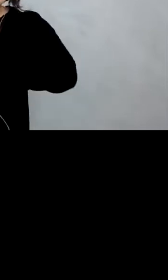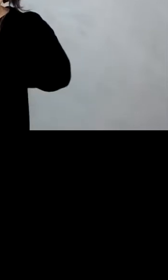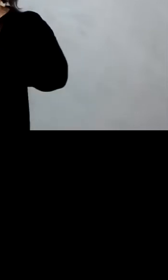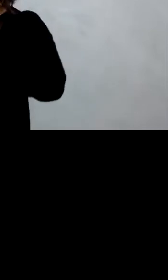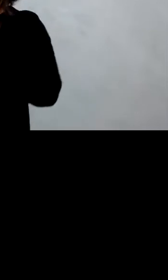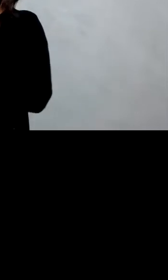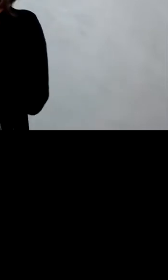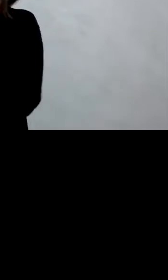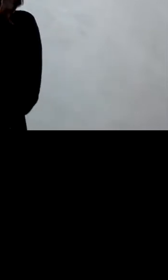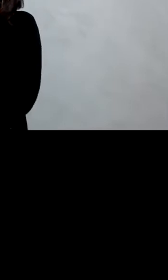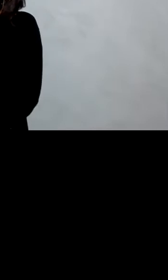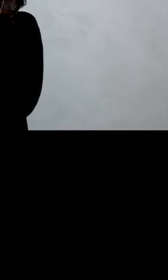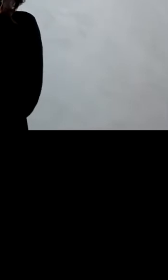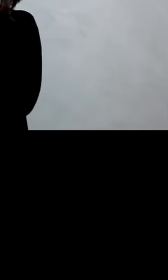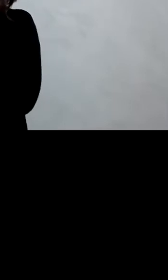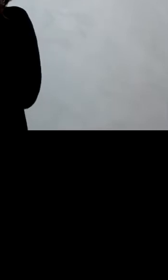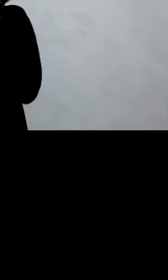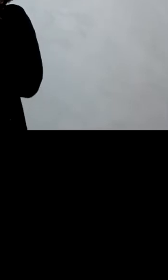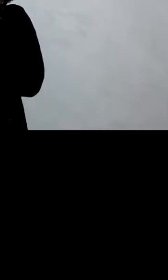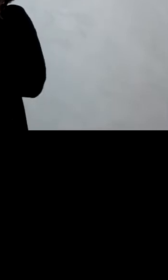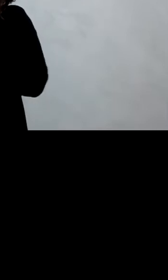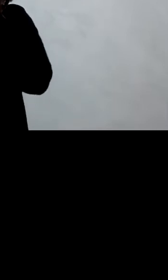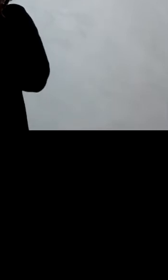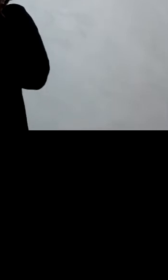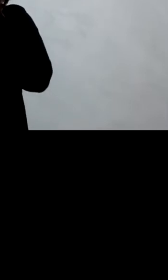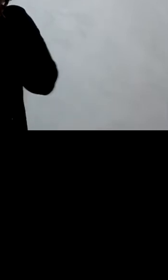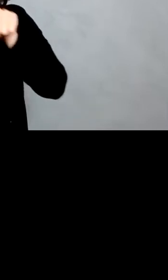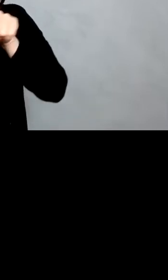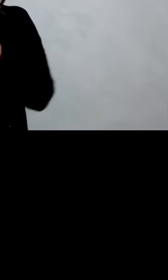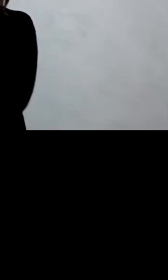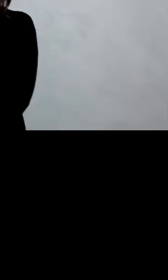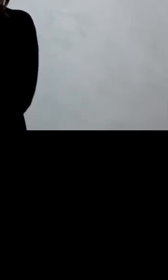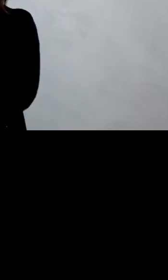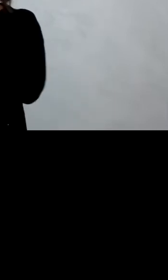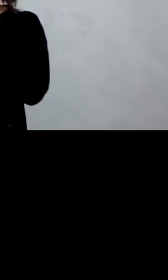você dissociar essas duas coisas, né?